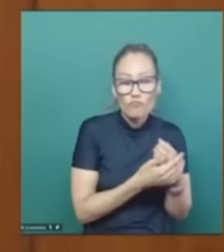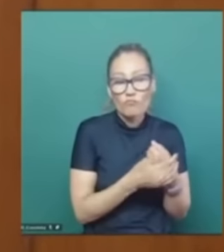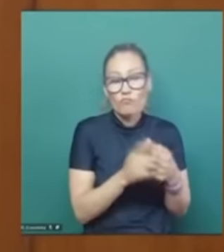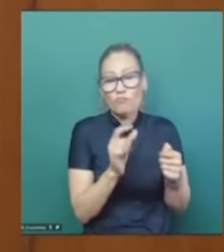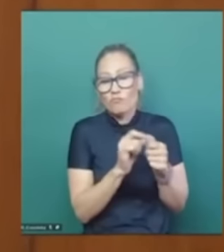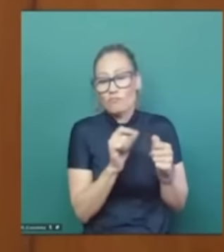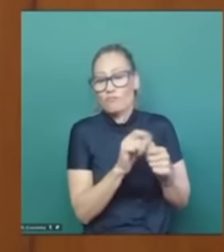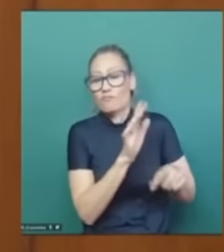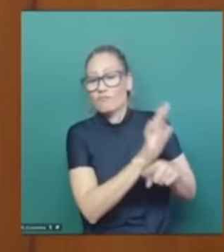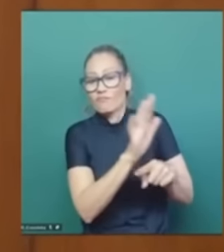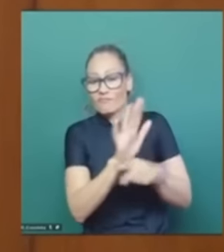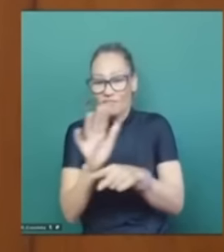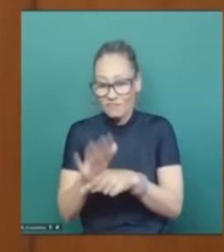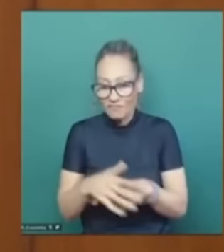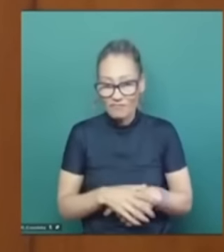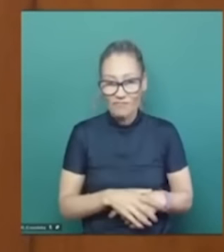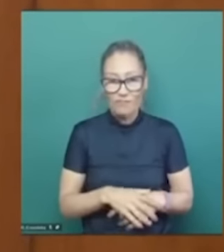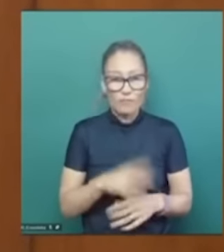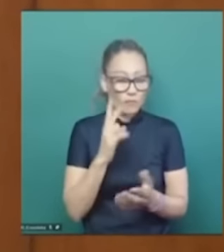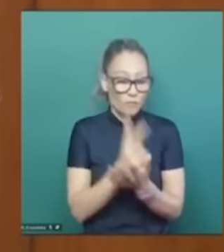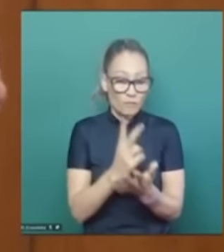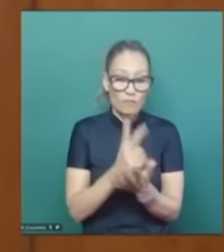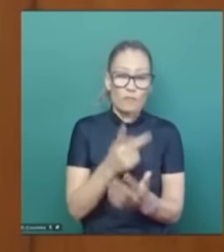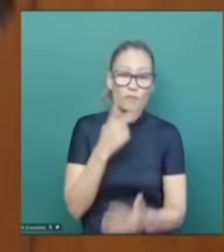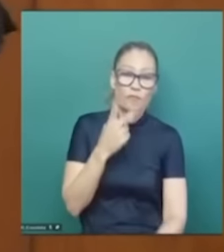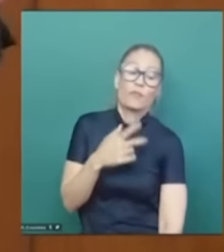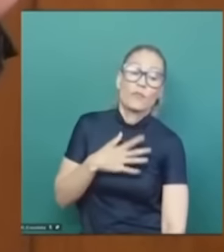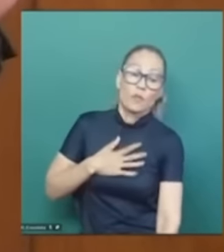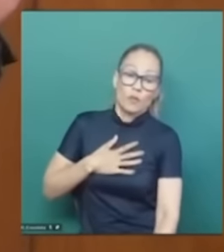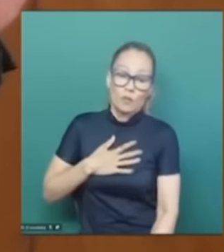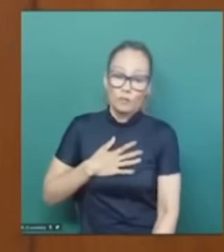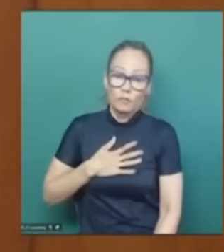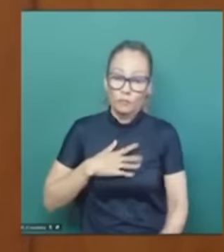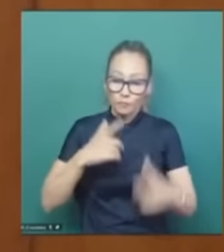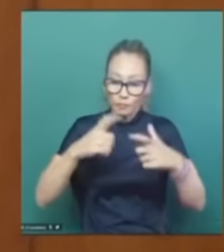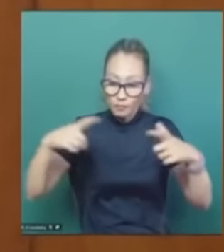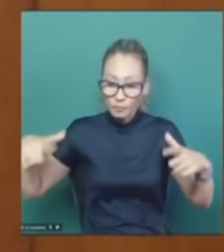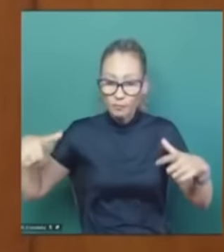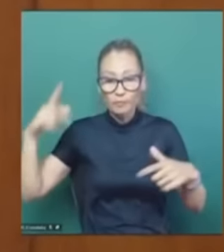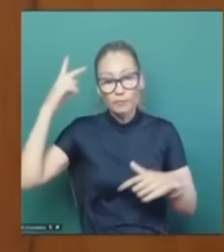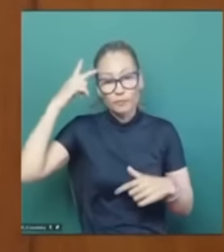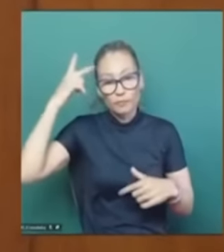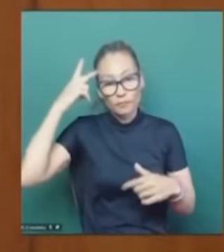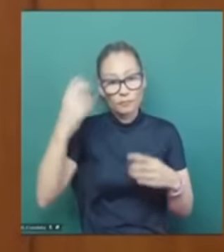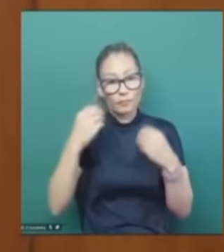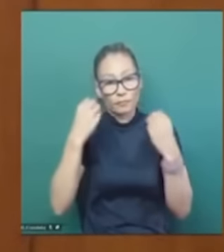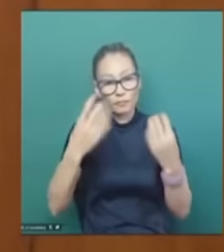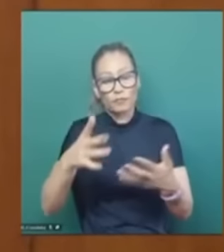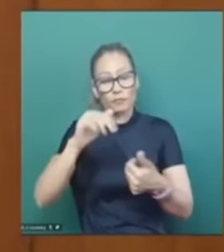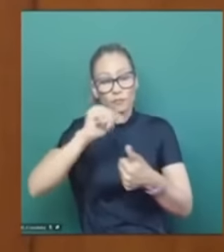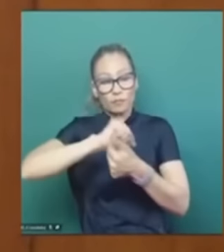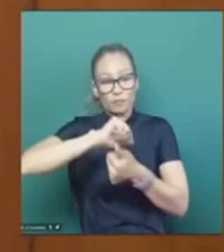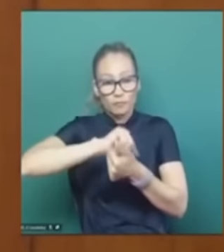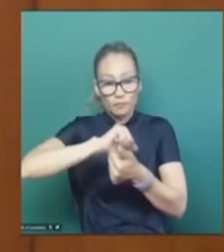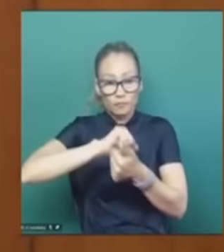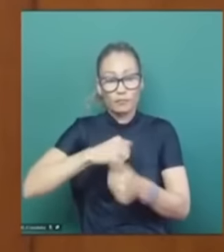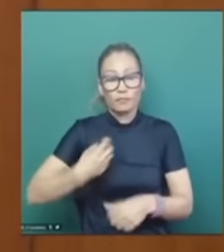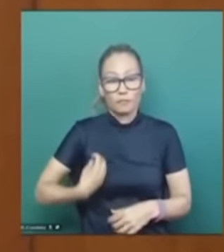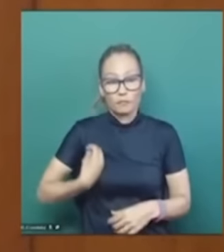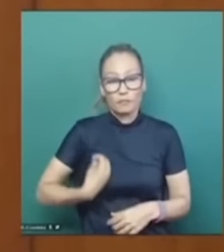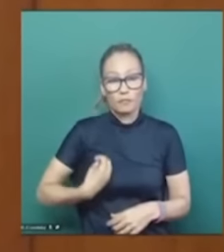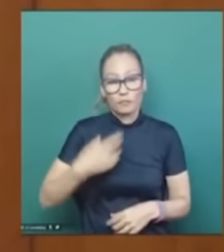São Paulo, sempre disse isso. Acredito que o adensamento é importante, principalmente para garantir qualidade de vida, para que as pessoas não fiquem perdendo tempo